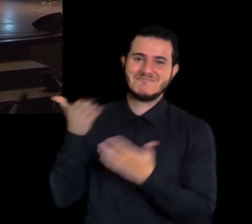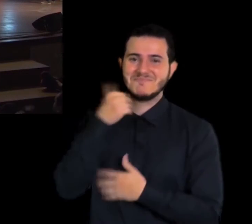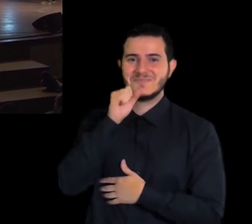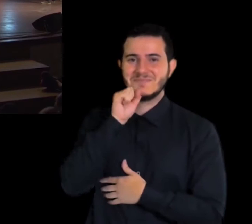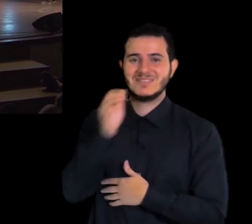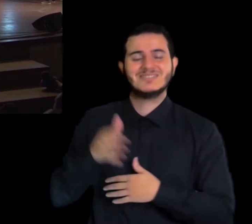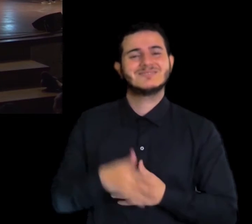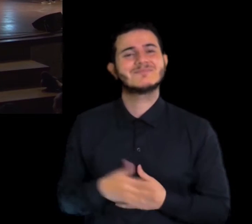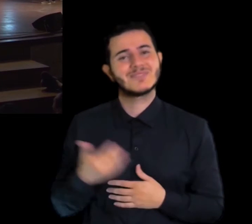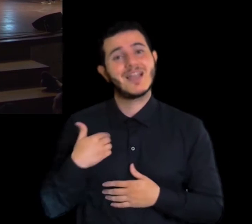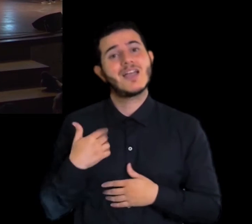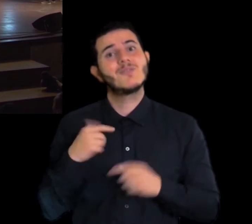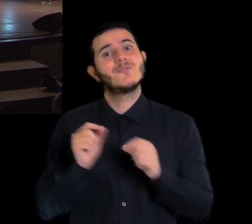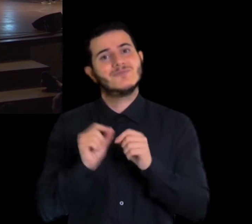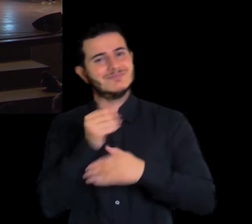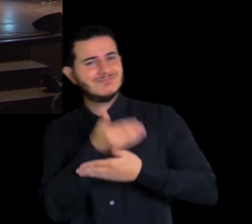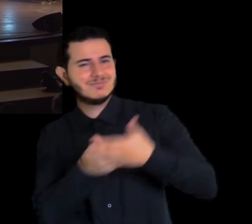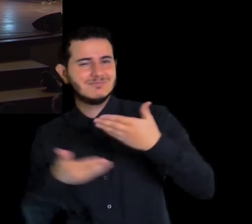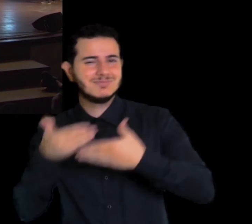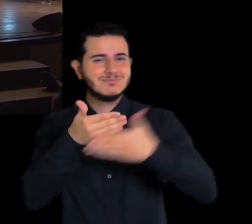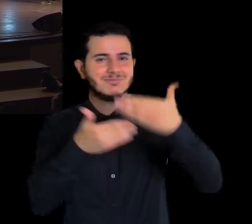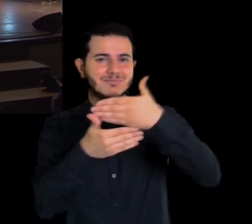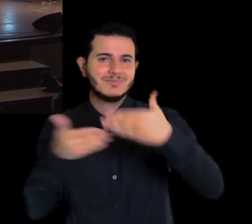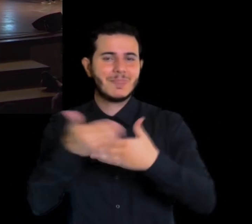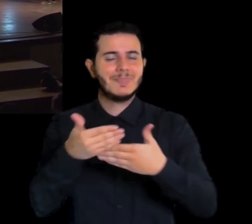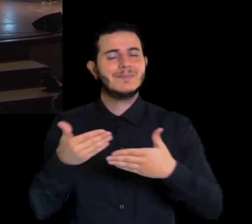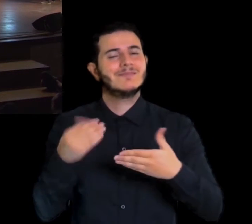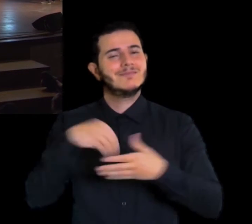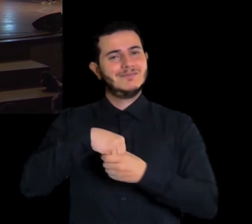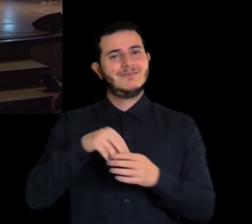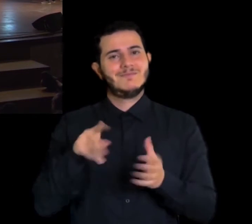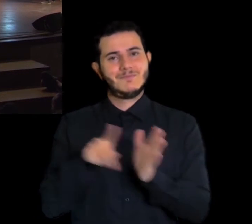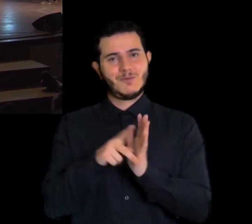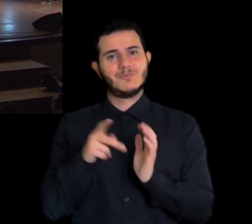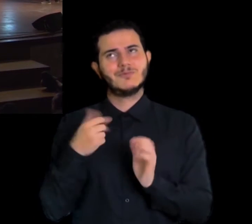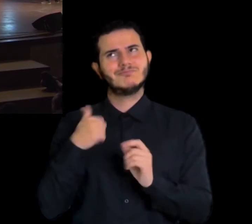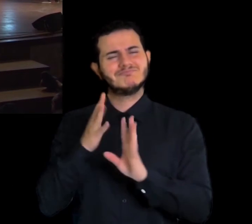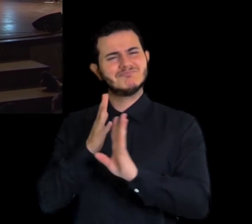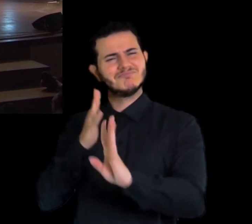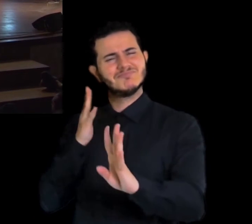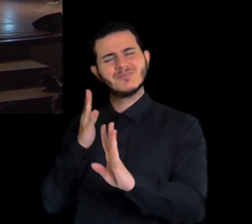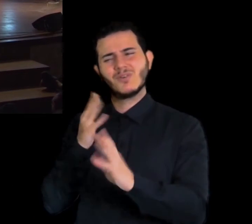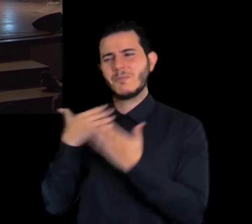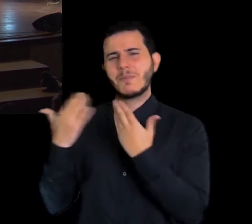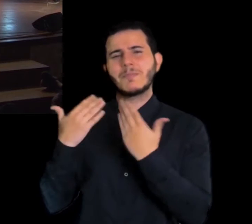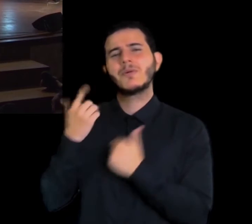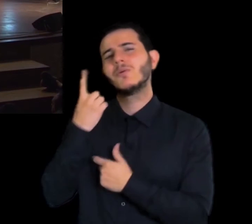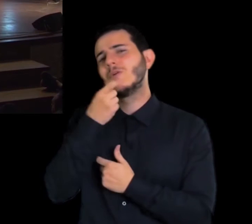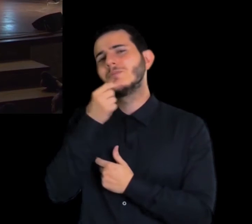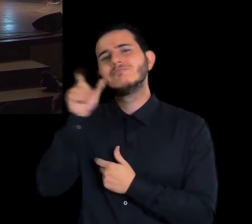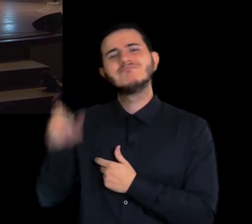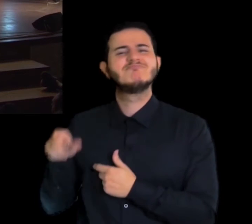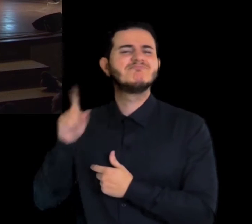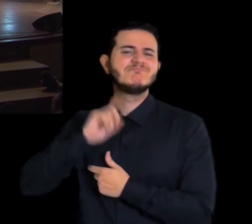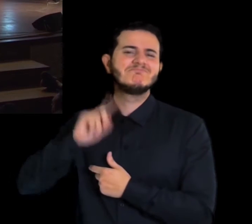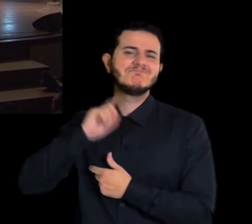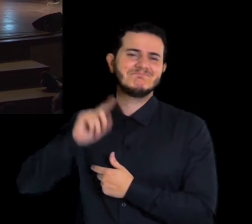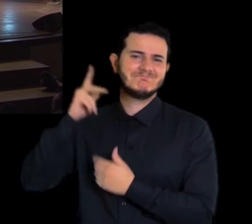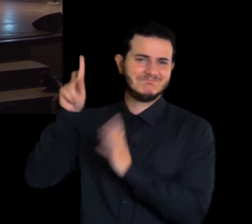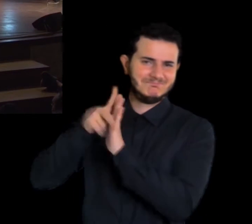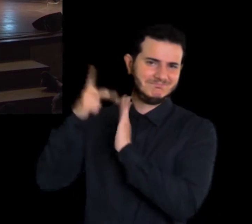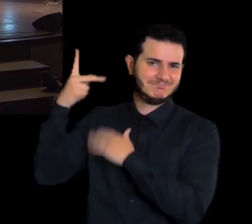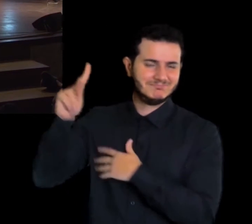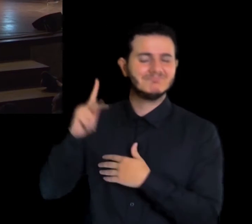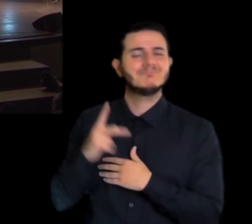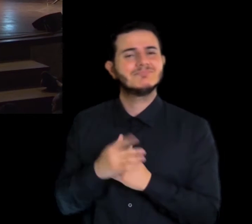E eu tive que mexer nos slides aqui ontem, porque eu estava conversando na fila do almoço com, acho que é um mineiro, que tem